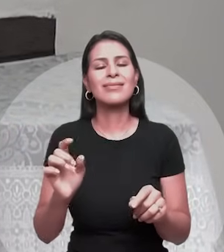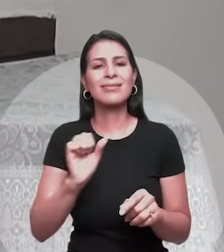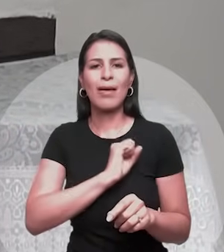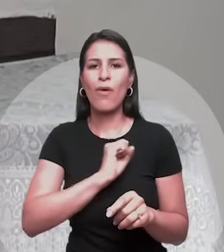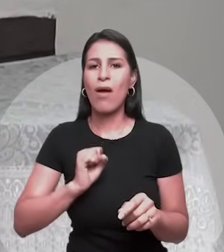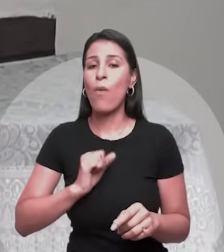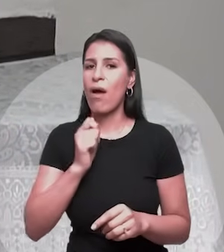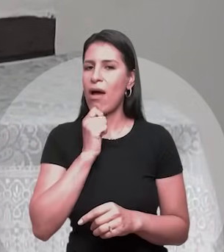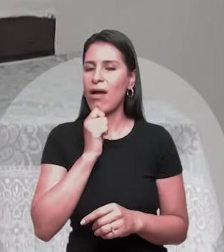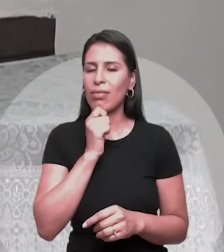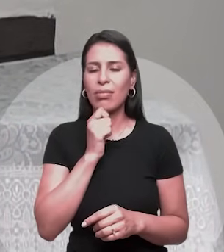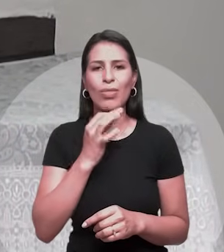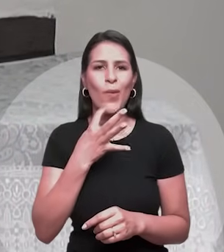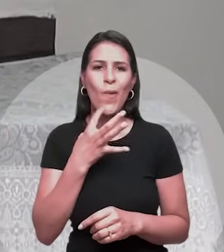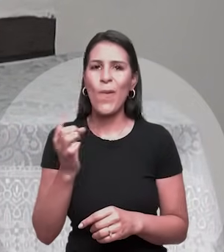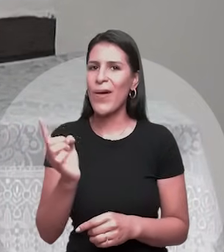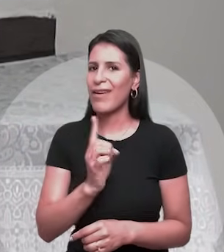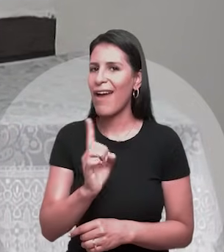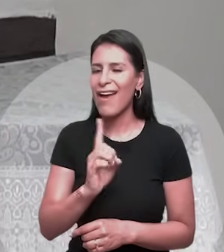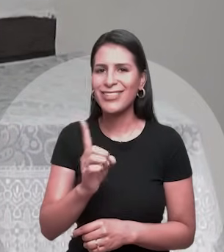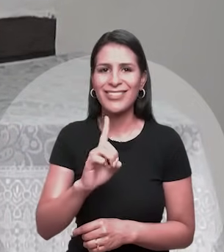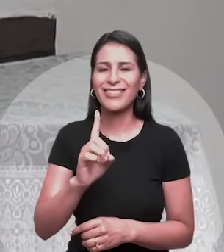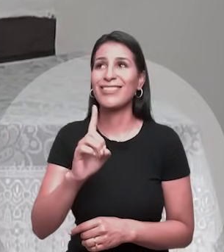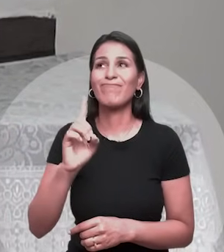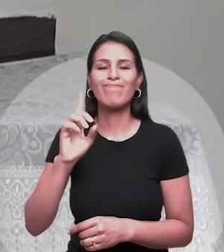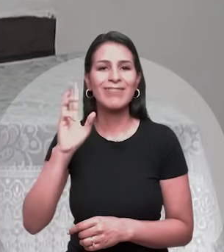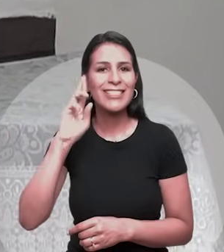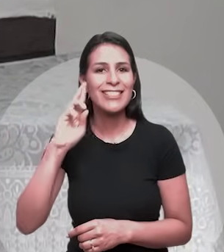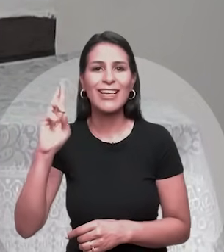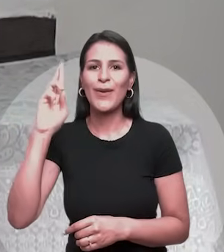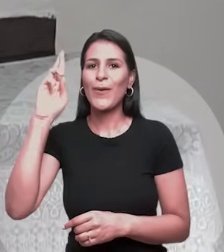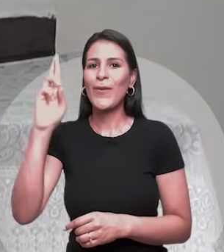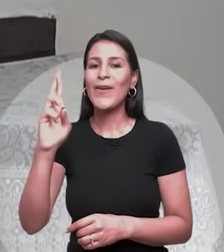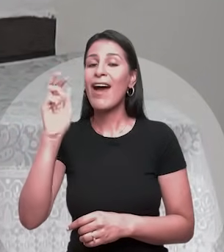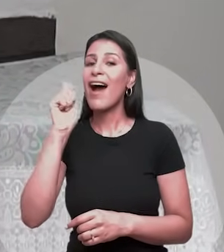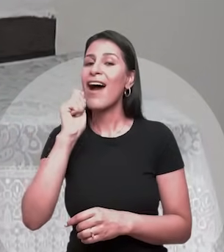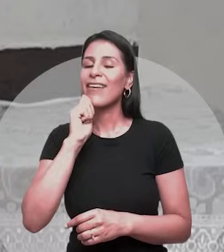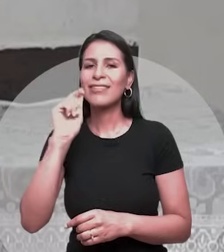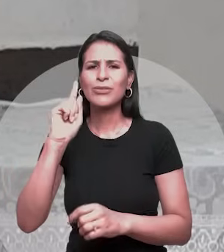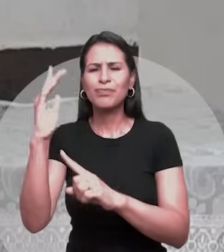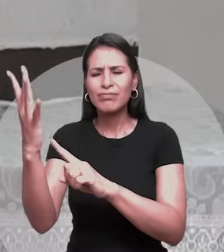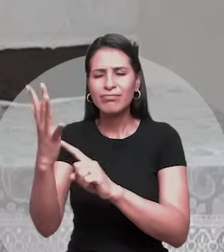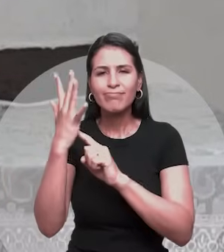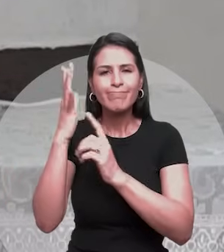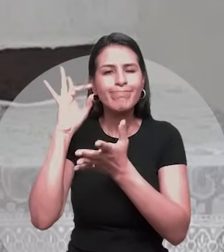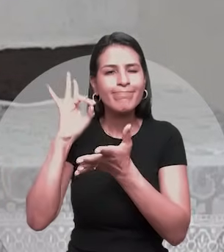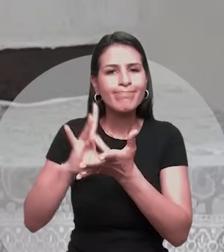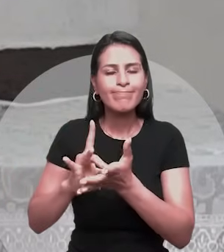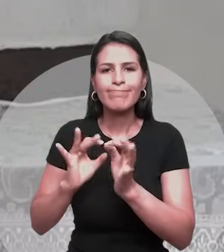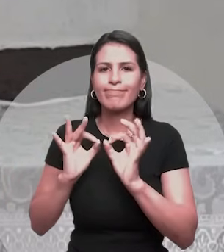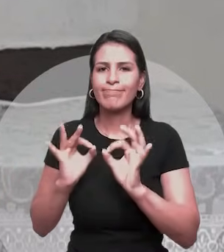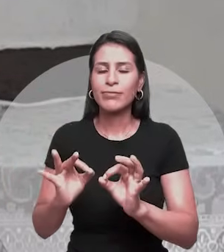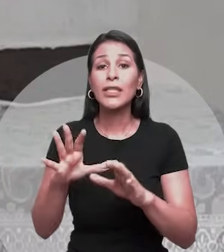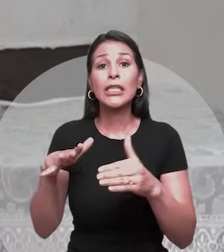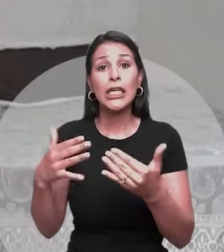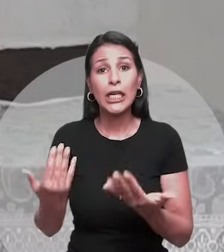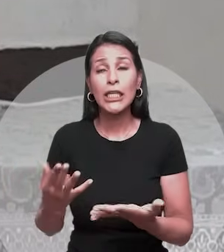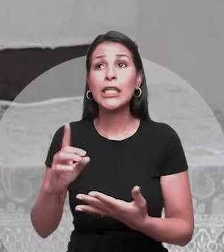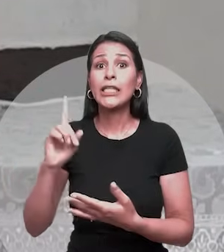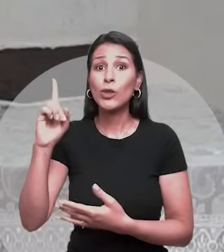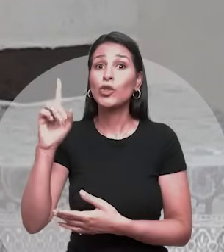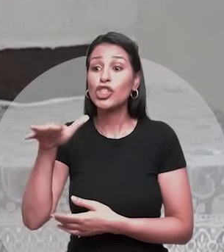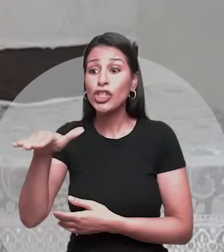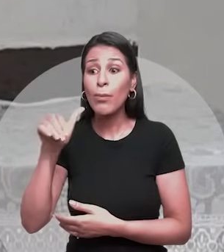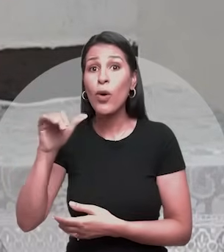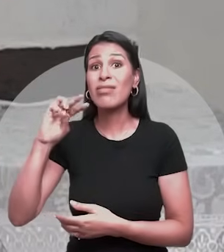conhecia o Senhor, e a palavra do Senhor ainda não havia sido manifestada a ele. E o Senhor chamou Samuel